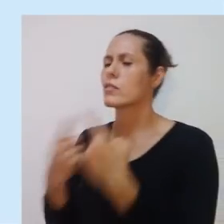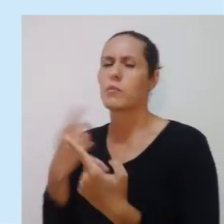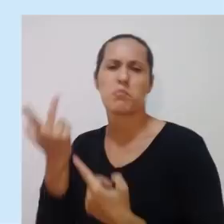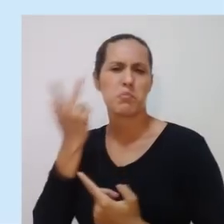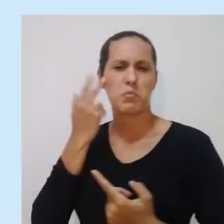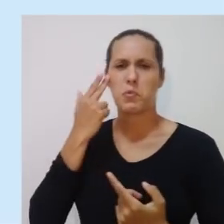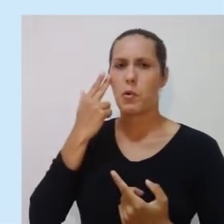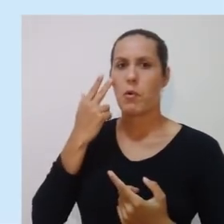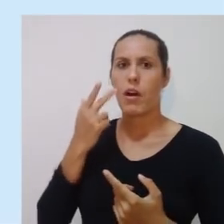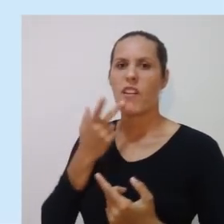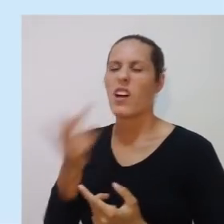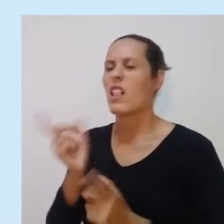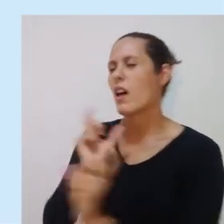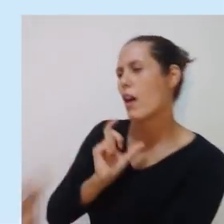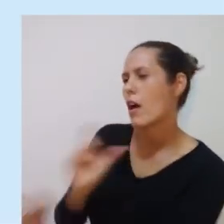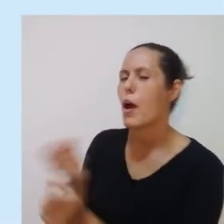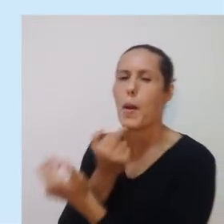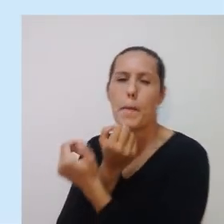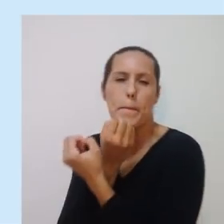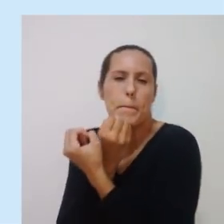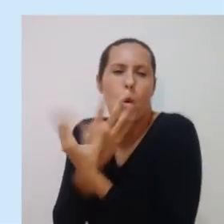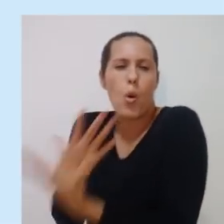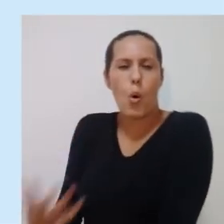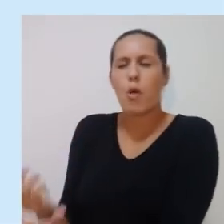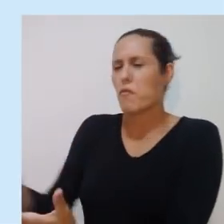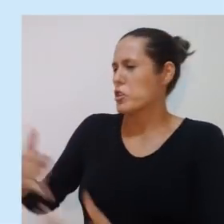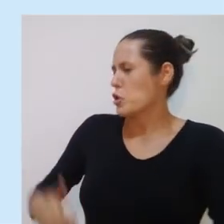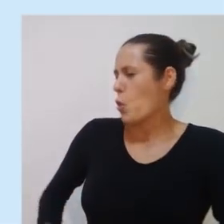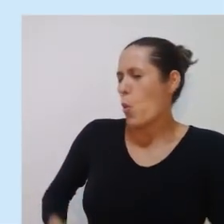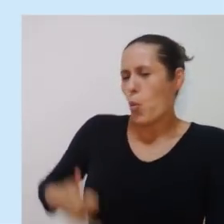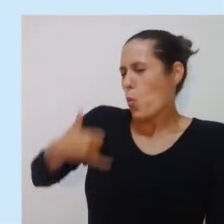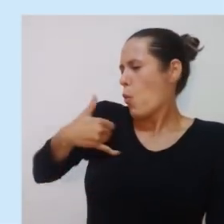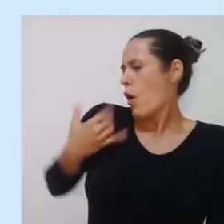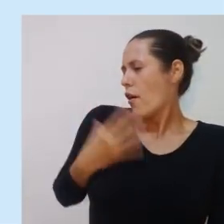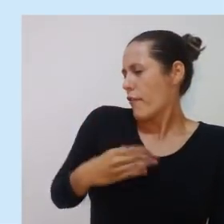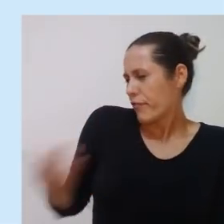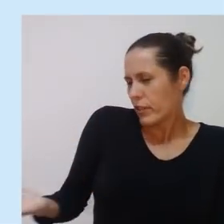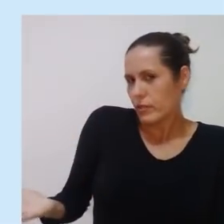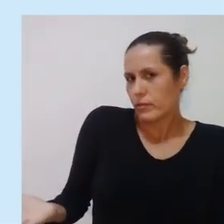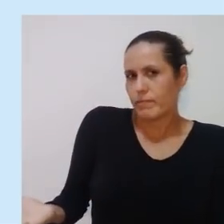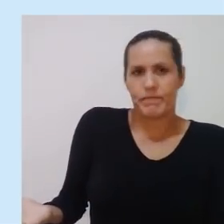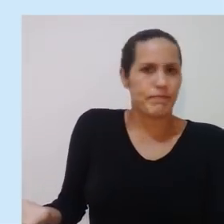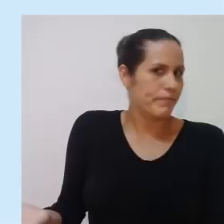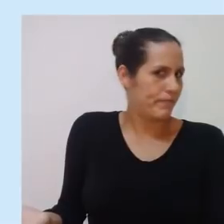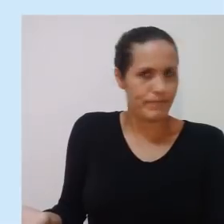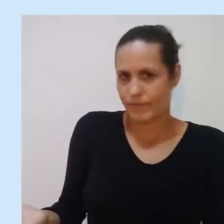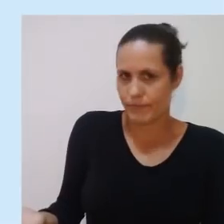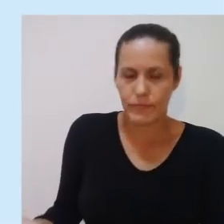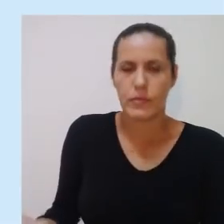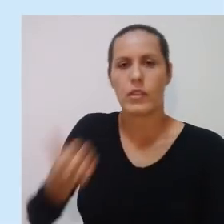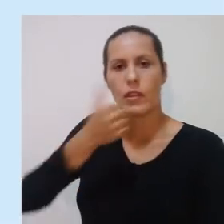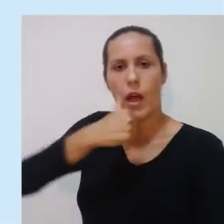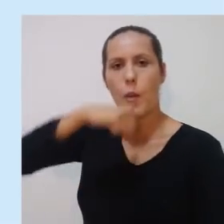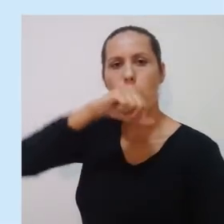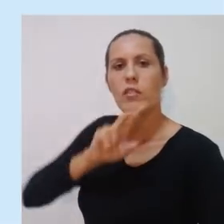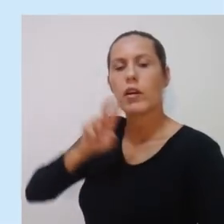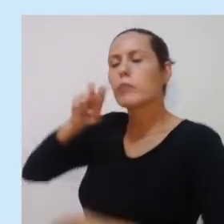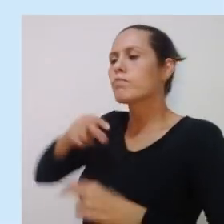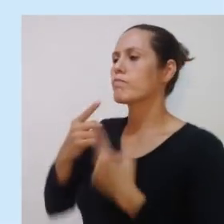elogiosa? Será que a mãe vai fazer elogios, vai dizer que está orgulhosa do filho? Também não. A mãe